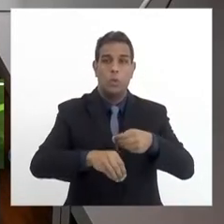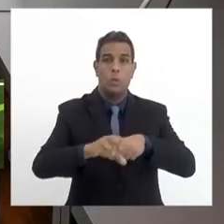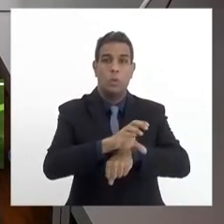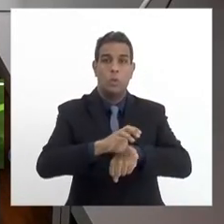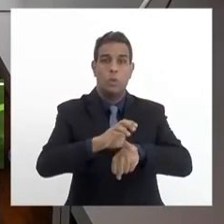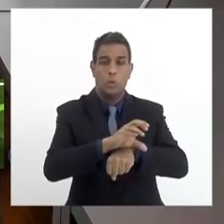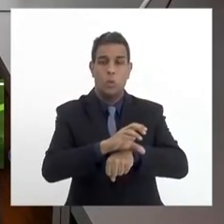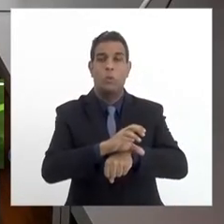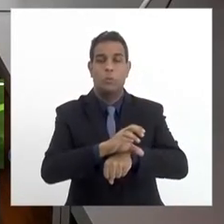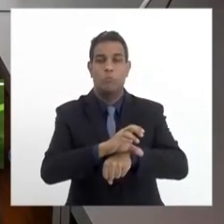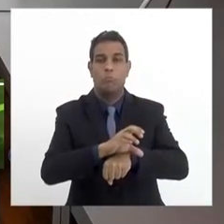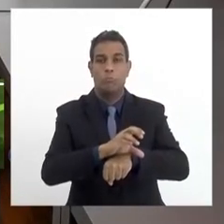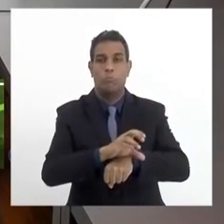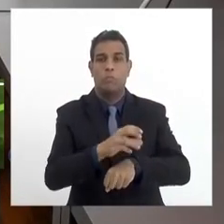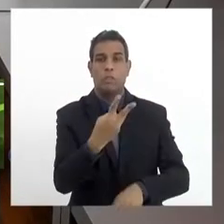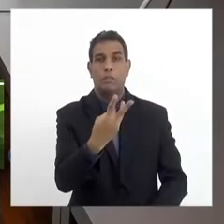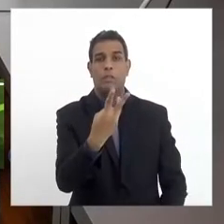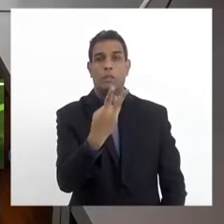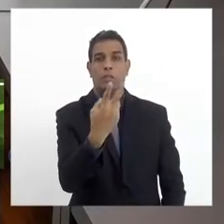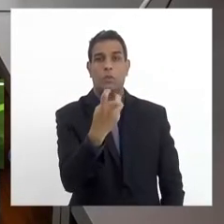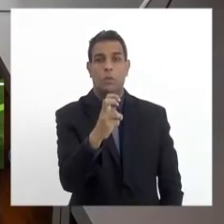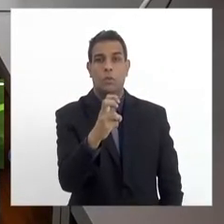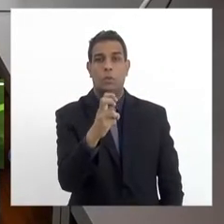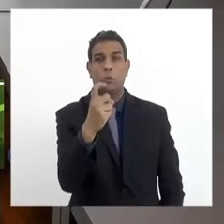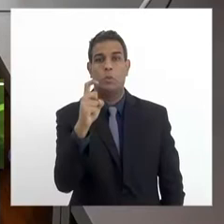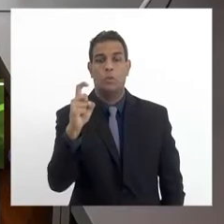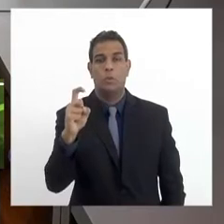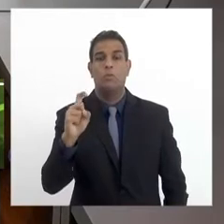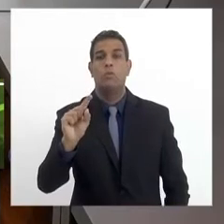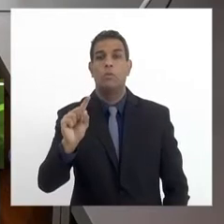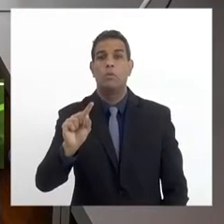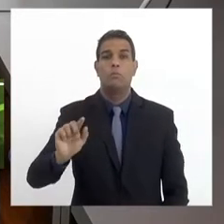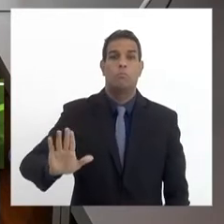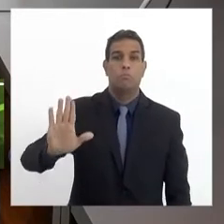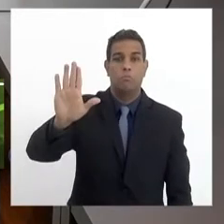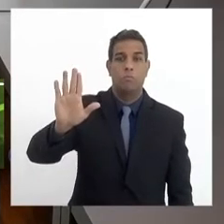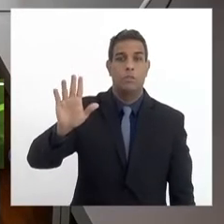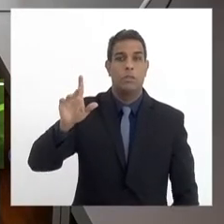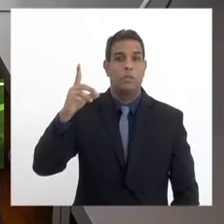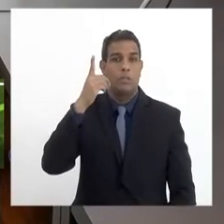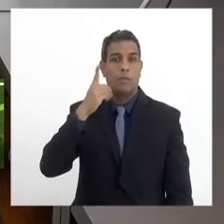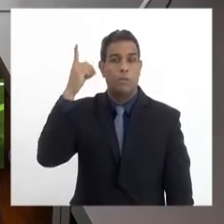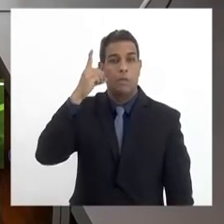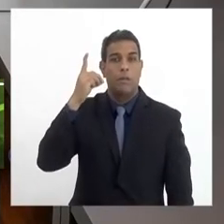2015. Em discussão. Questão de ordem, presidente. Deputado Valdec.